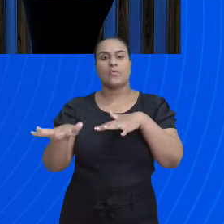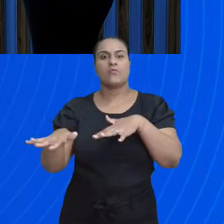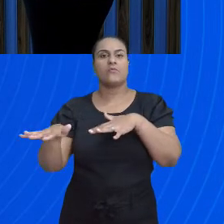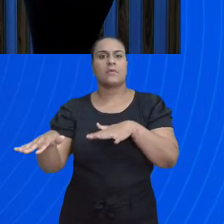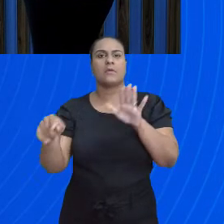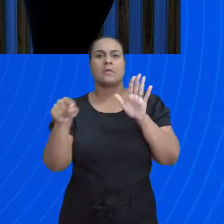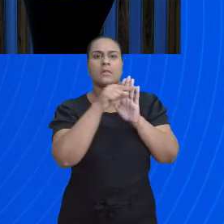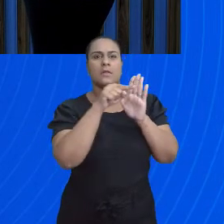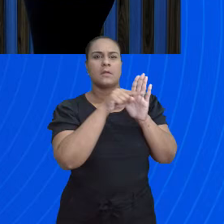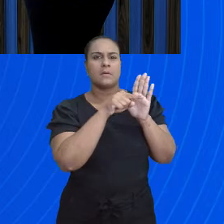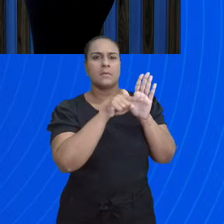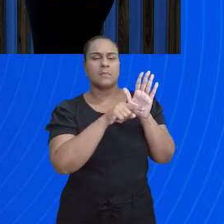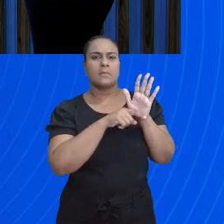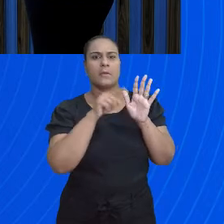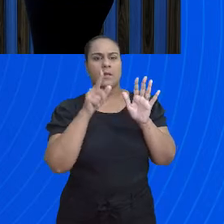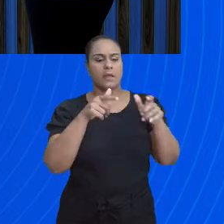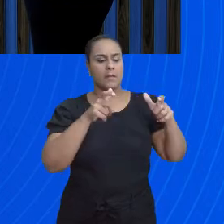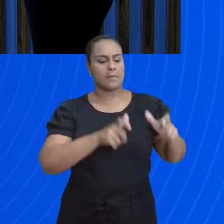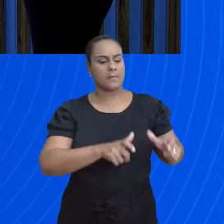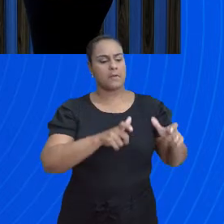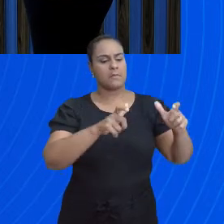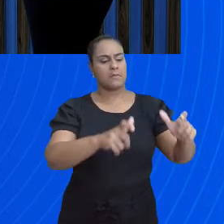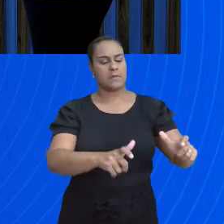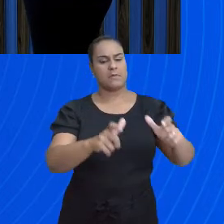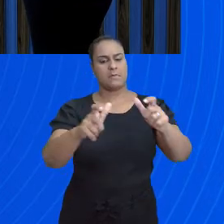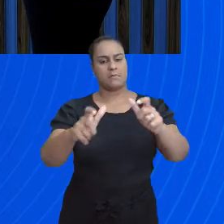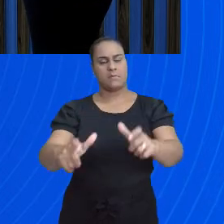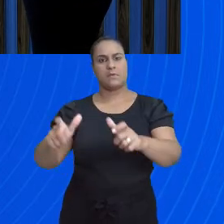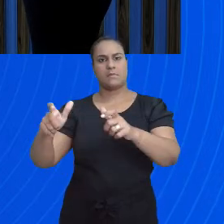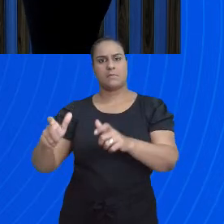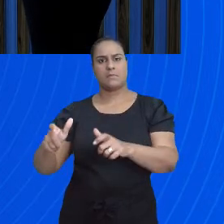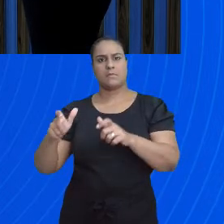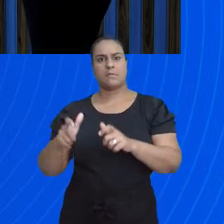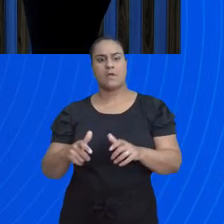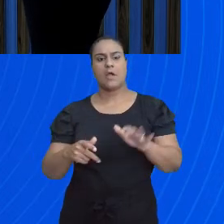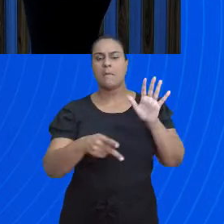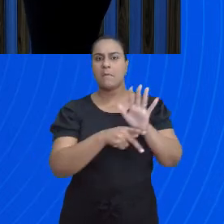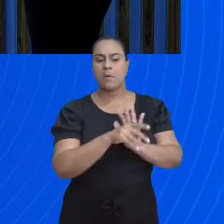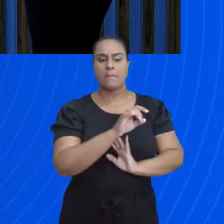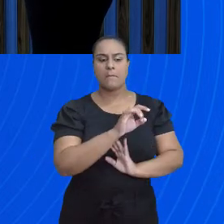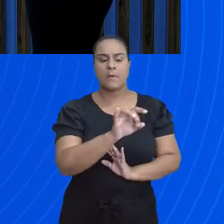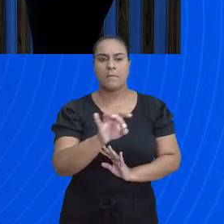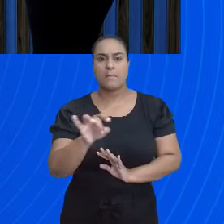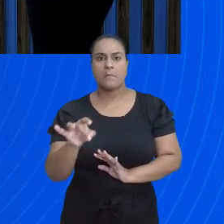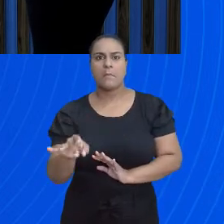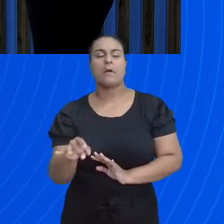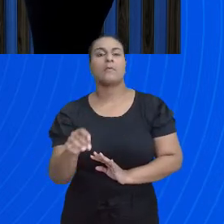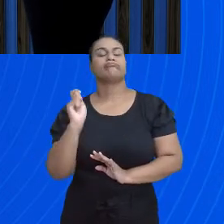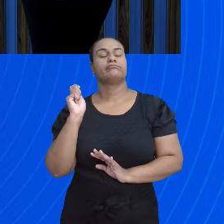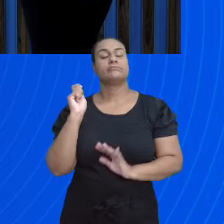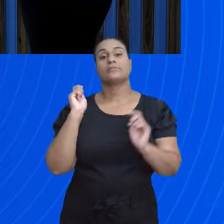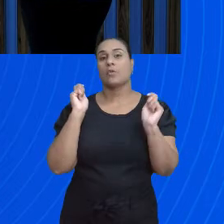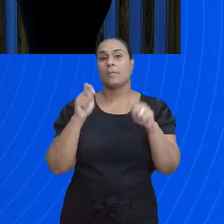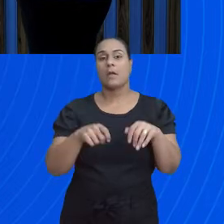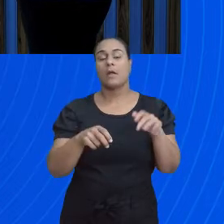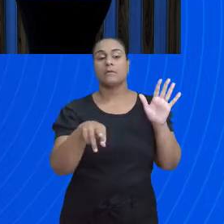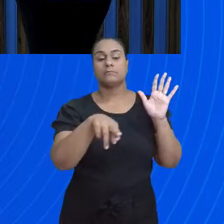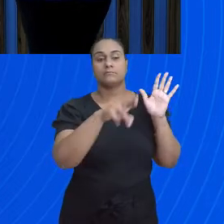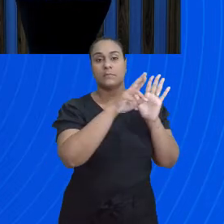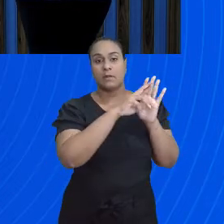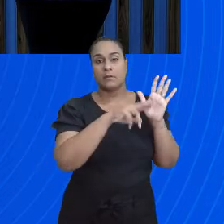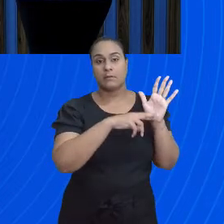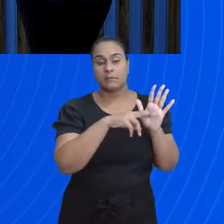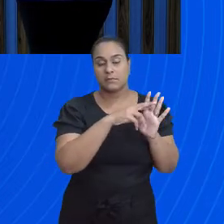pauta é essa demarcação das terras, delimitar, né, onde se possa regularizar, onde se possa ter uma